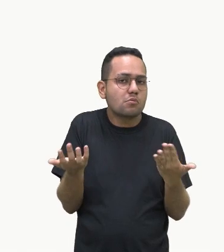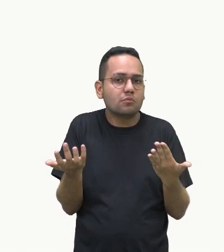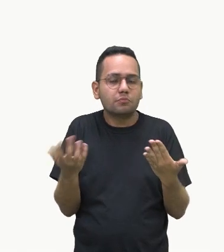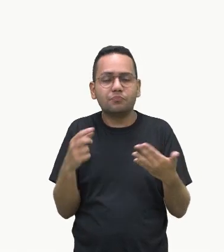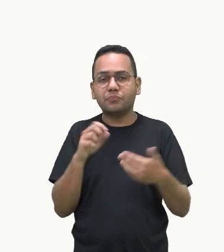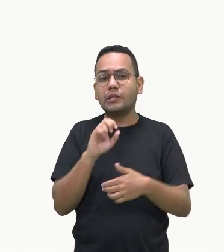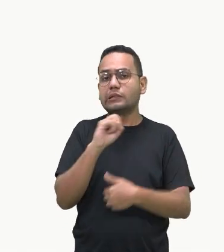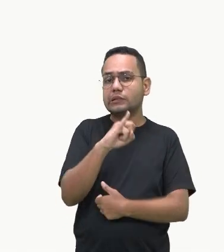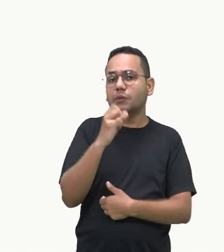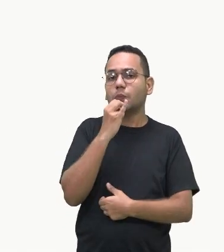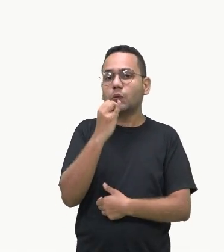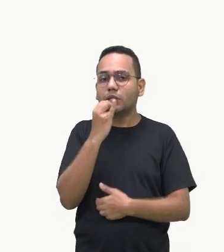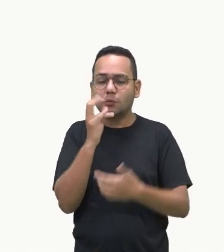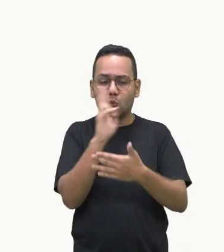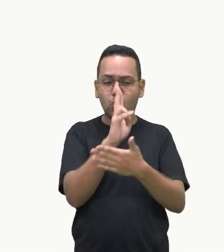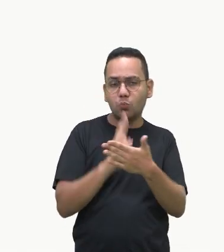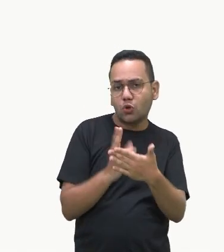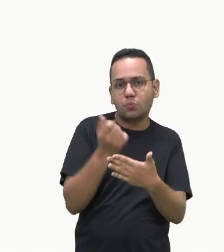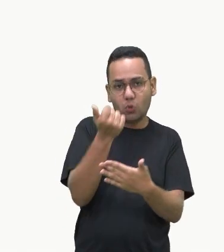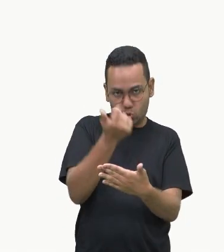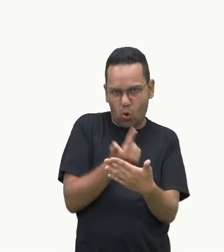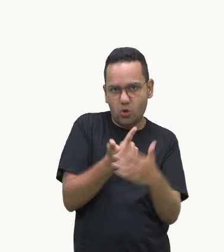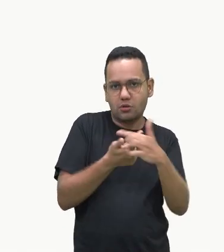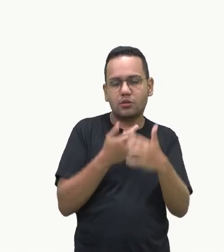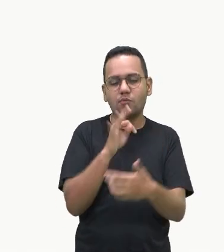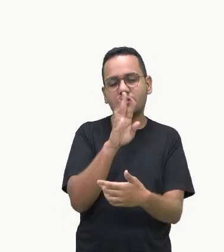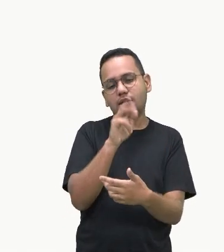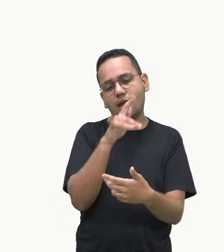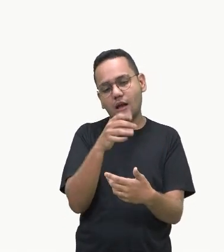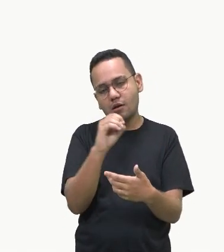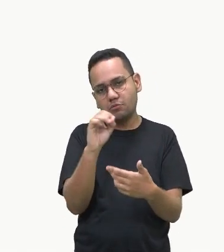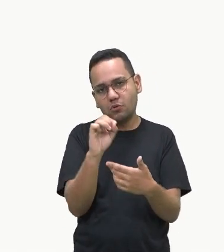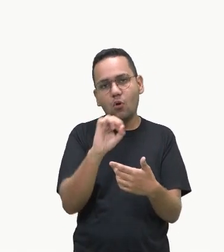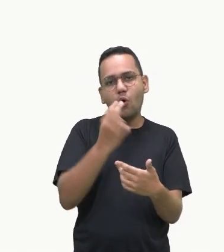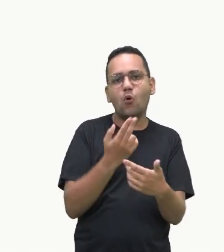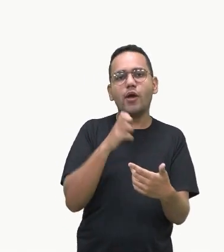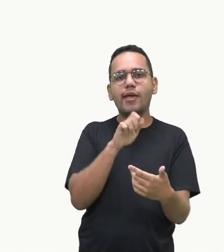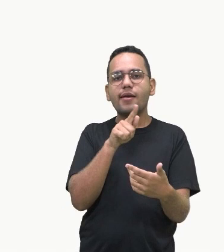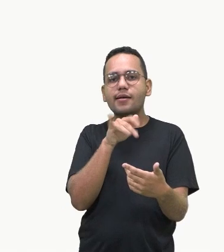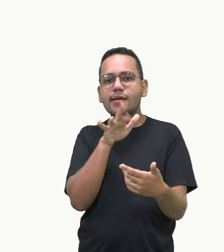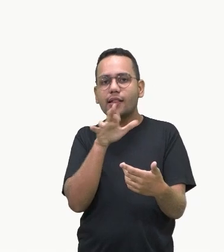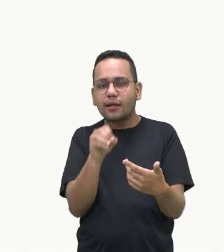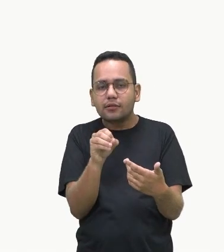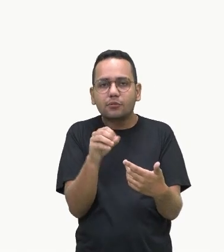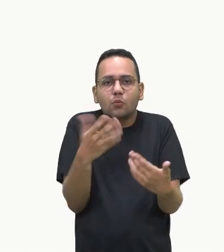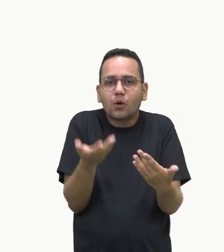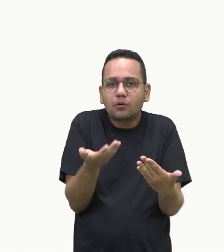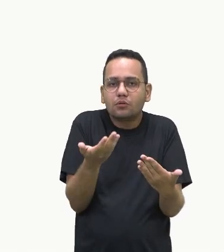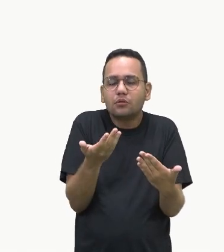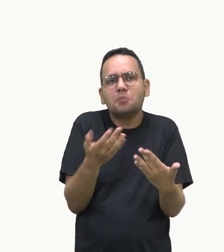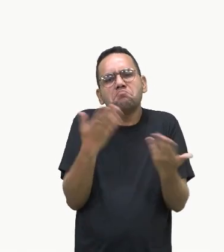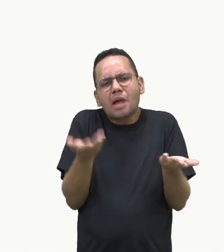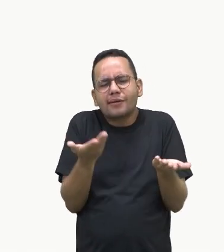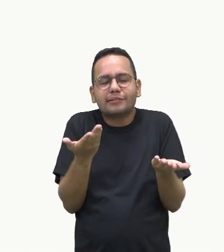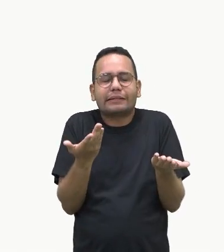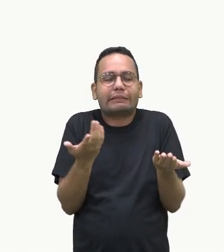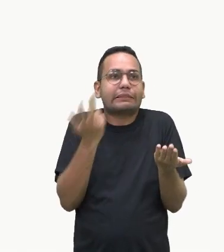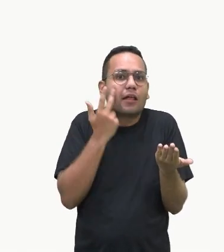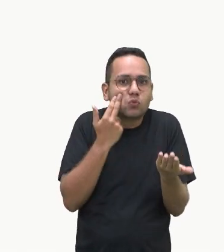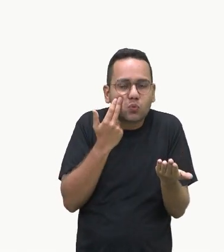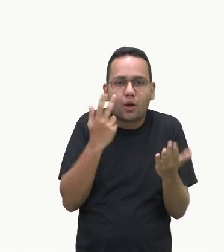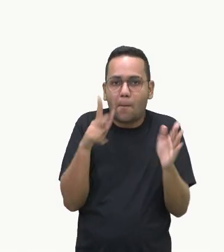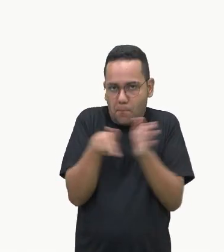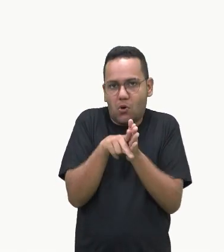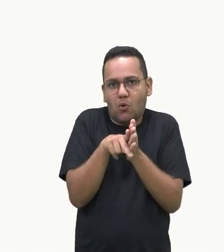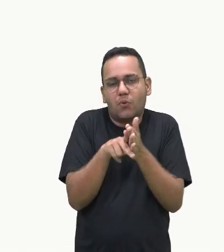trilátero, você não vai estar errado, aí de acordo com alguns autores na matemática, mas o mais comum, triângulo. Quando nós temos